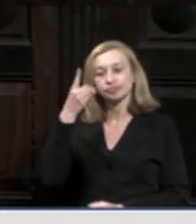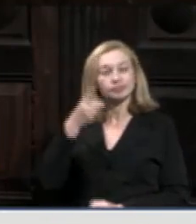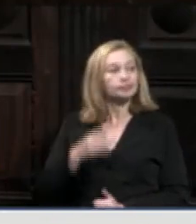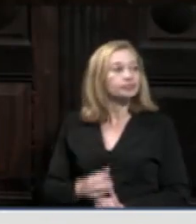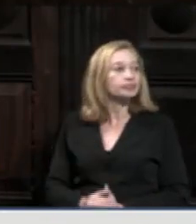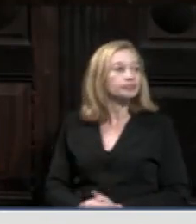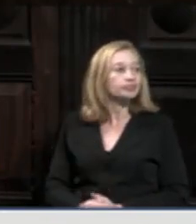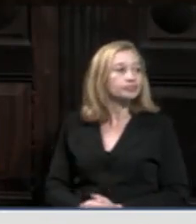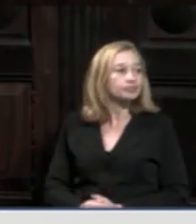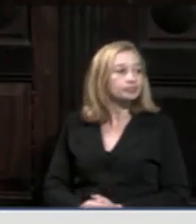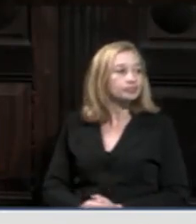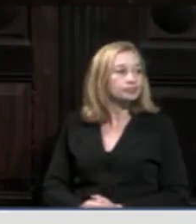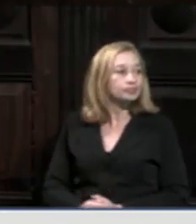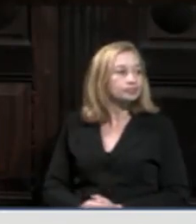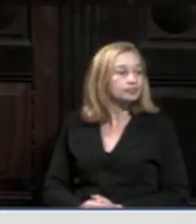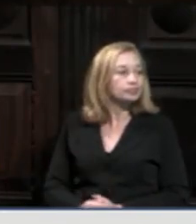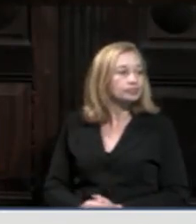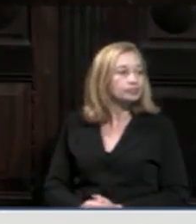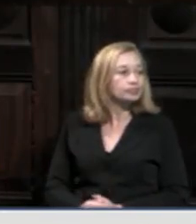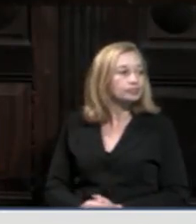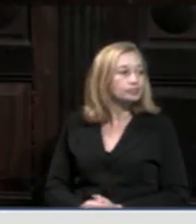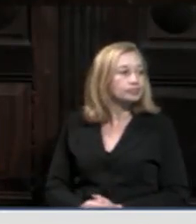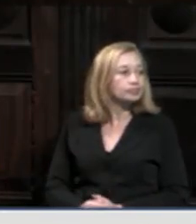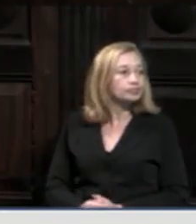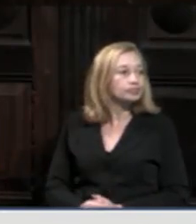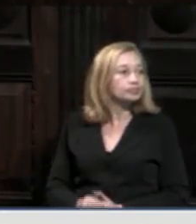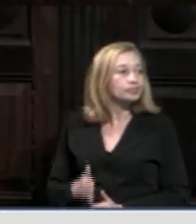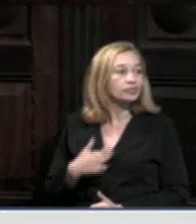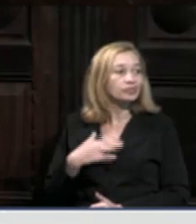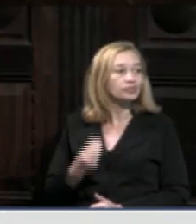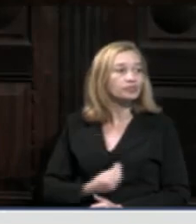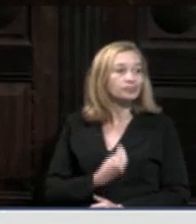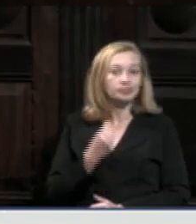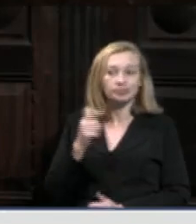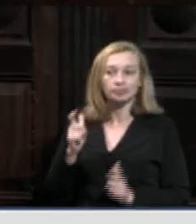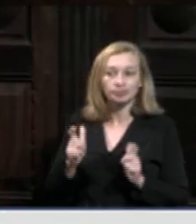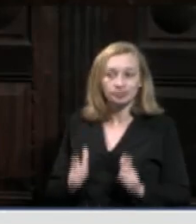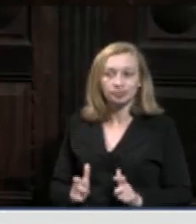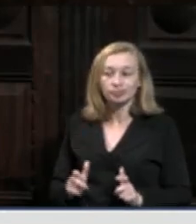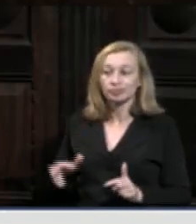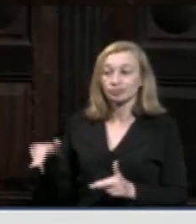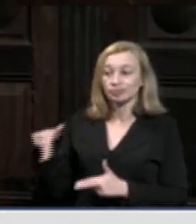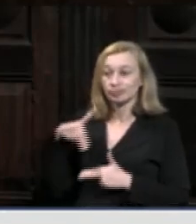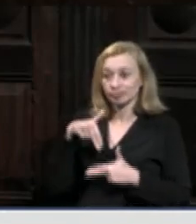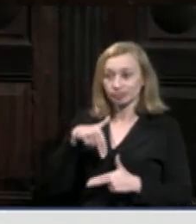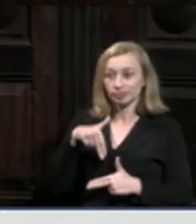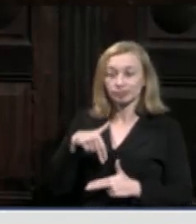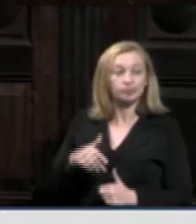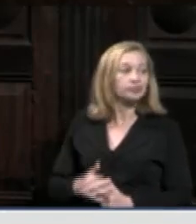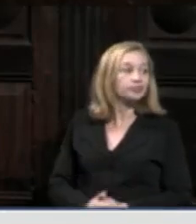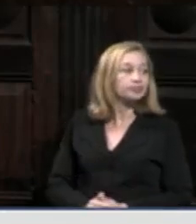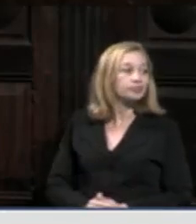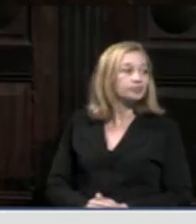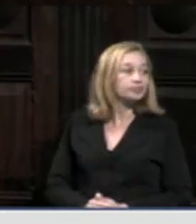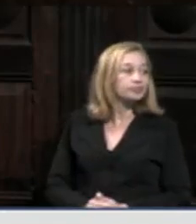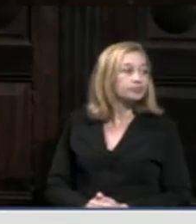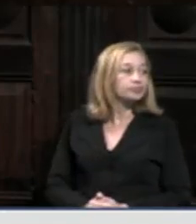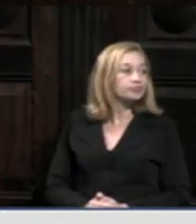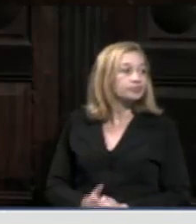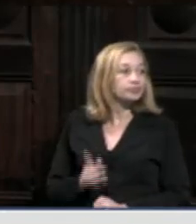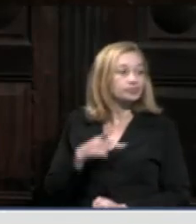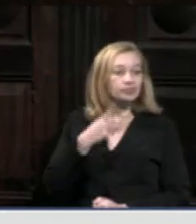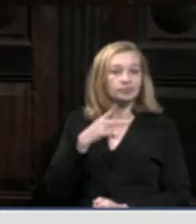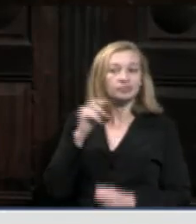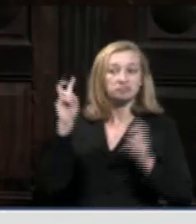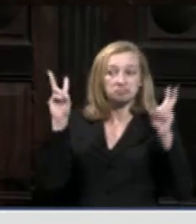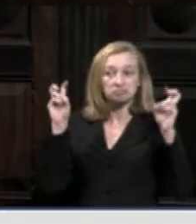assíduo que sou, estou aqui para ocupar a tribuna, para tratar verdadeiramente de um